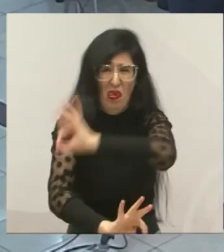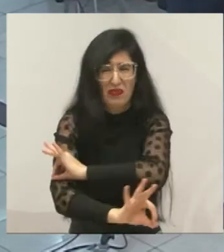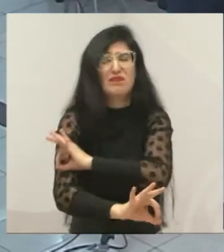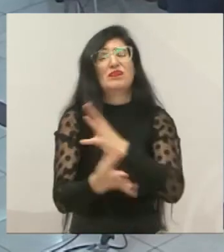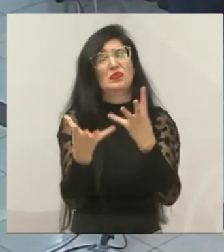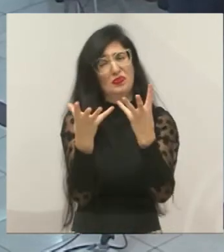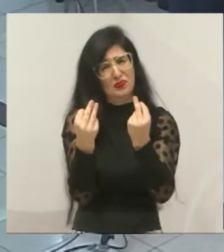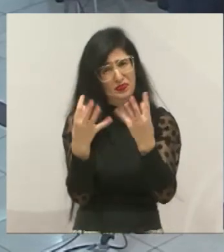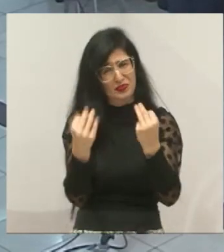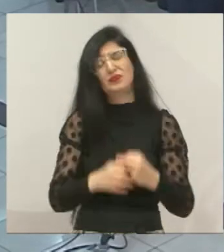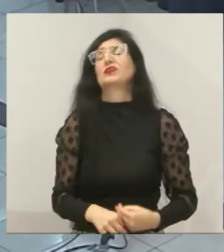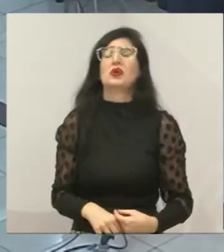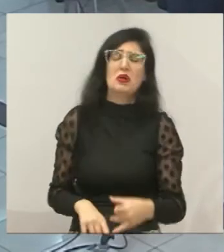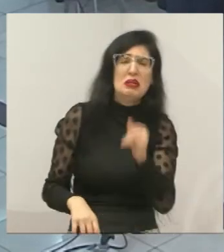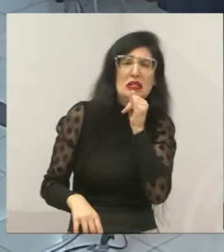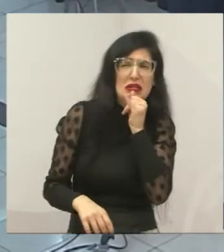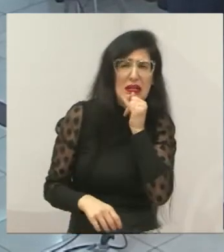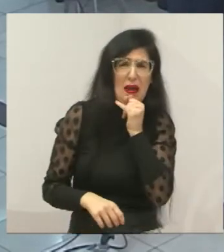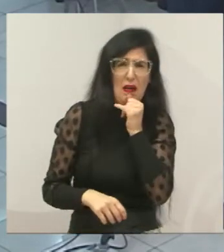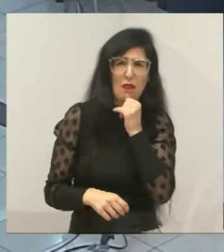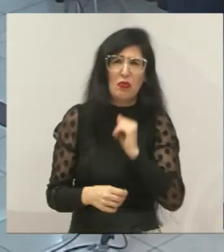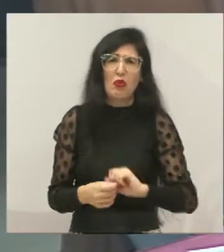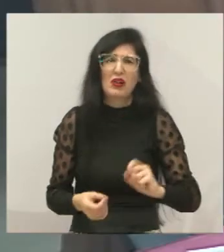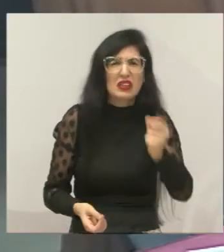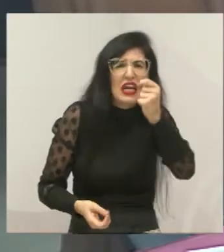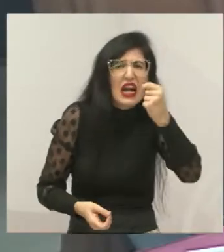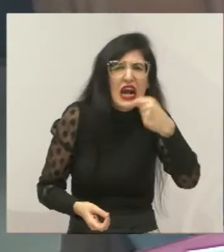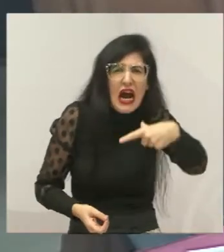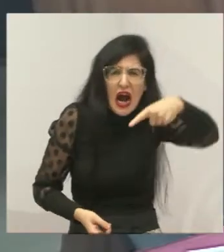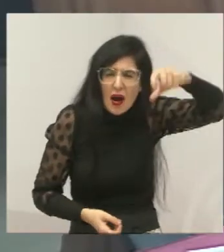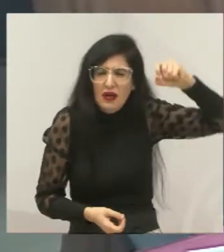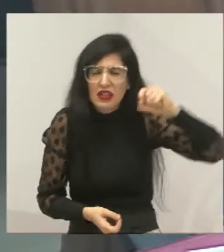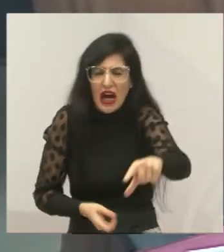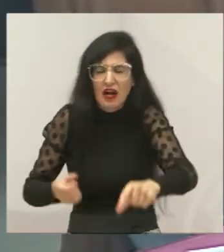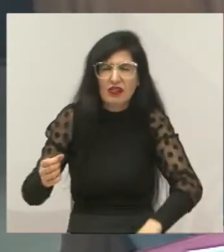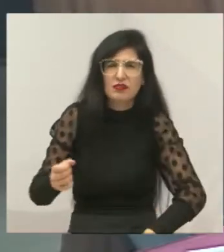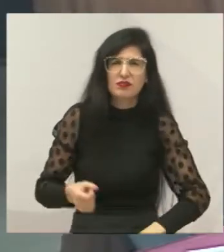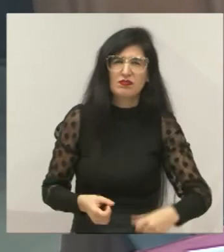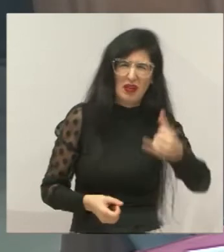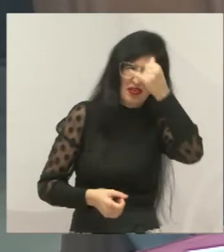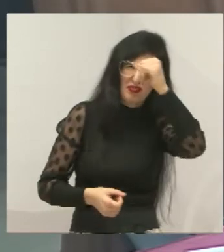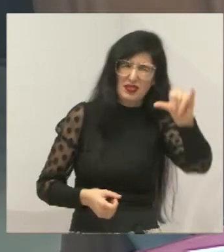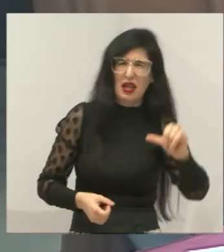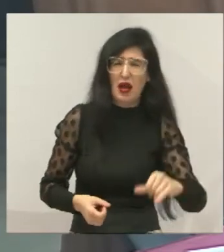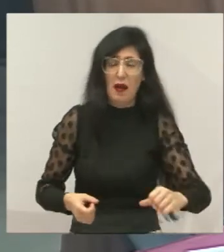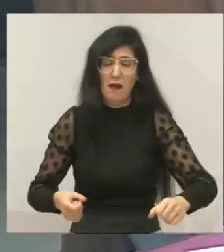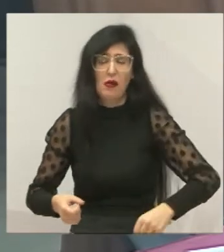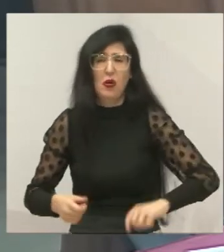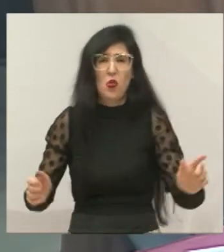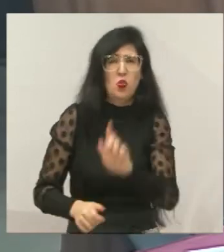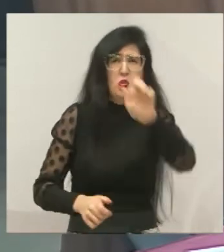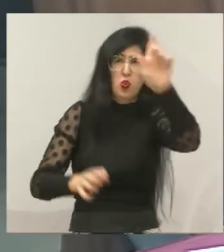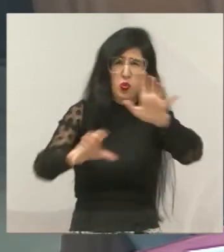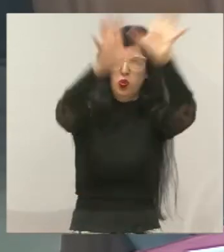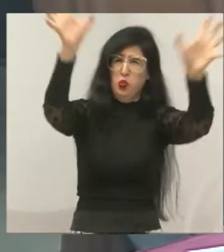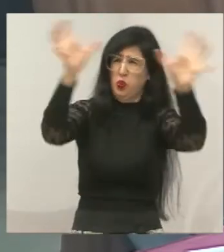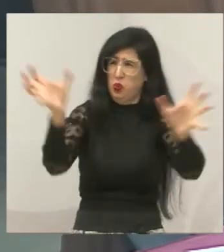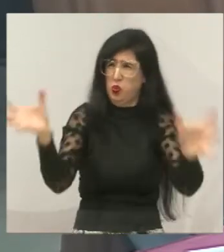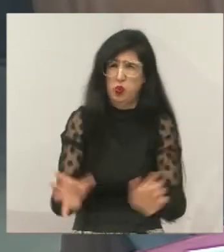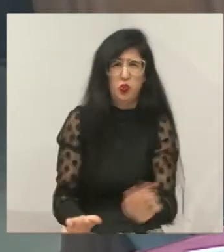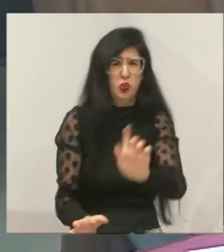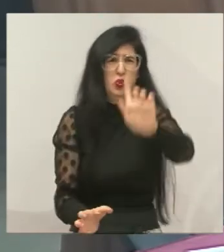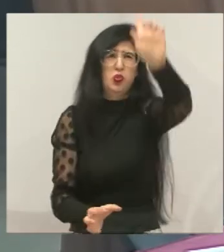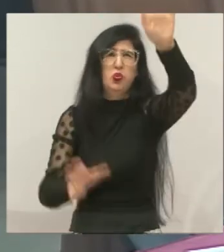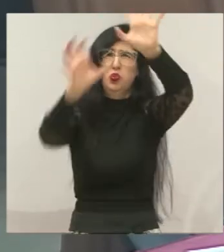o remédio para matar as larvas, mas com mato, já foi falado aí pelo diretor de saúde que não adianta nada, jogar dinheiro, verba